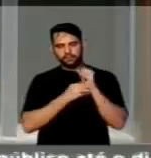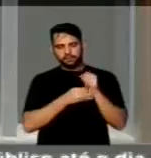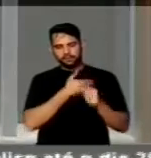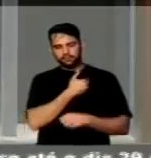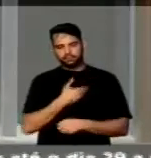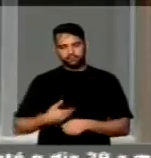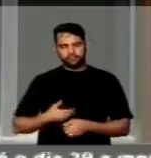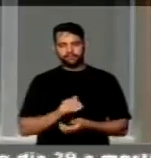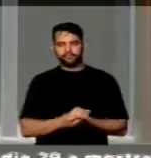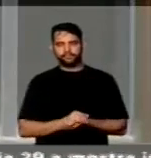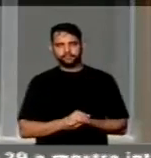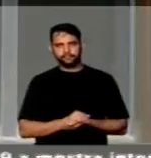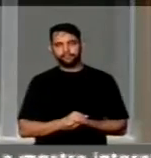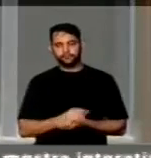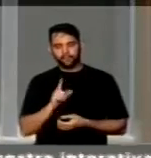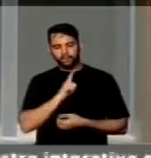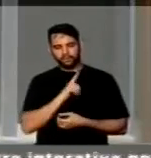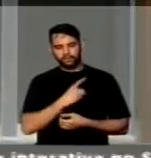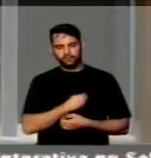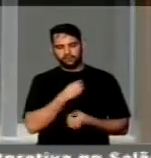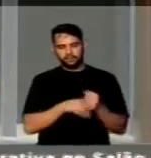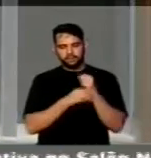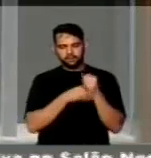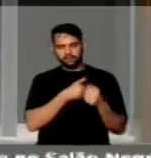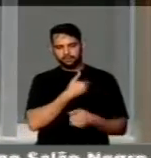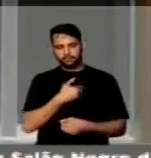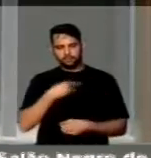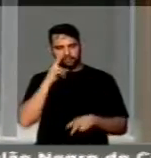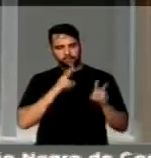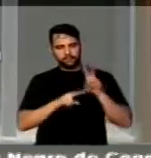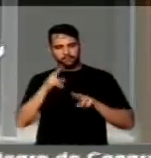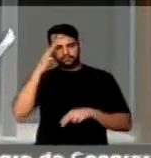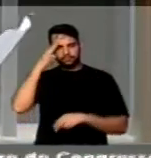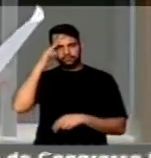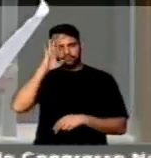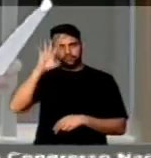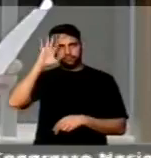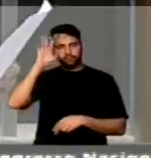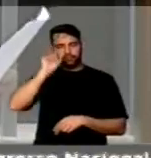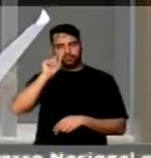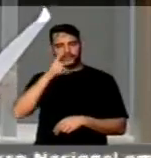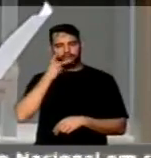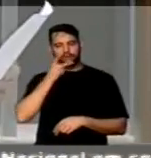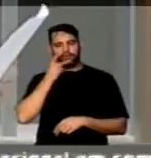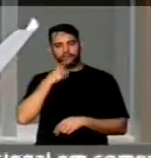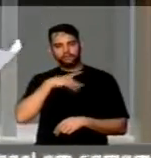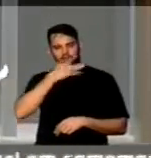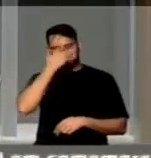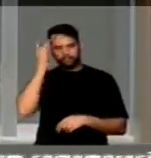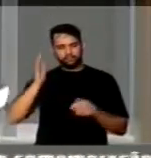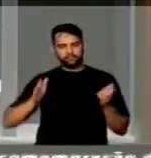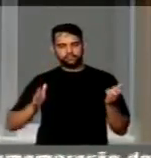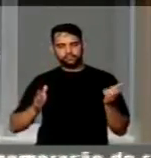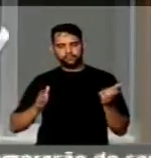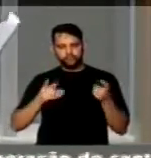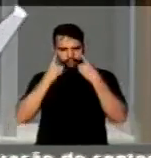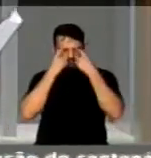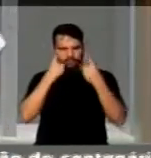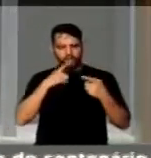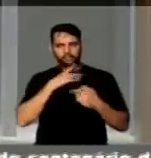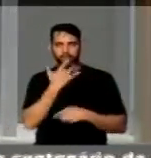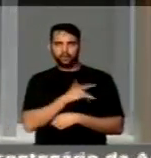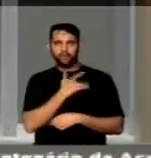pública. Nós tínhamos na segurança pública uma visão ideológica que tratava o criminoso como um